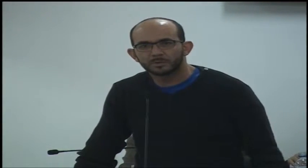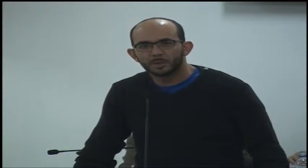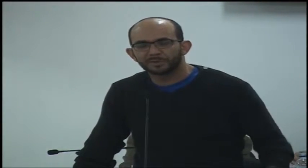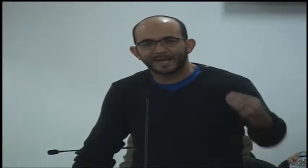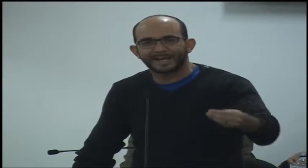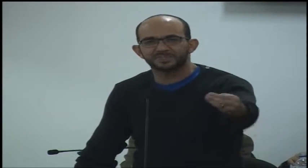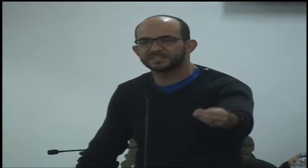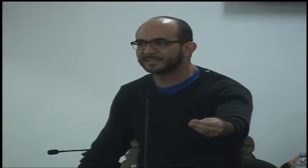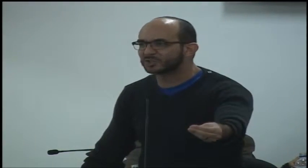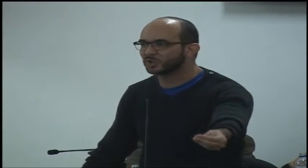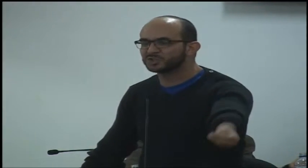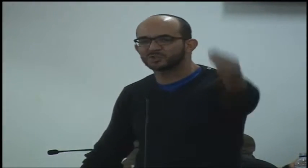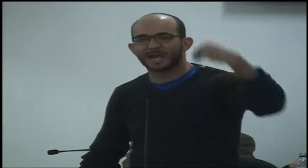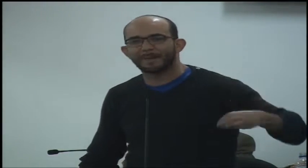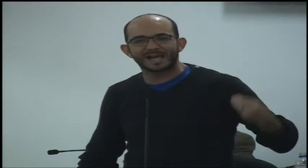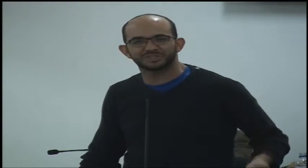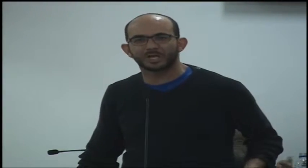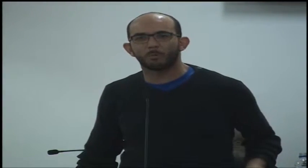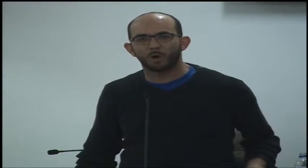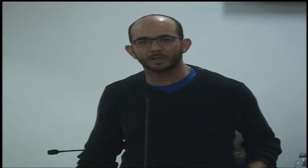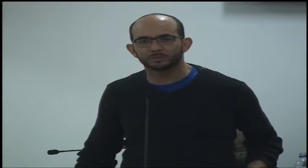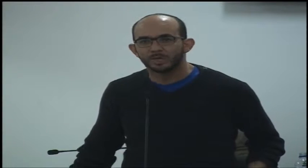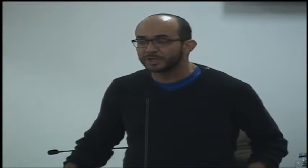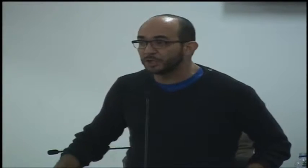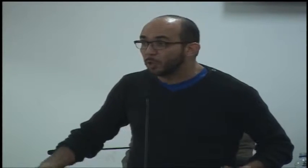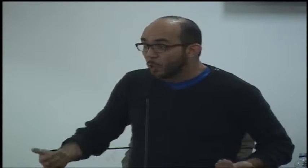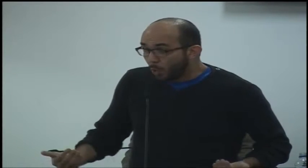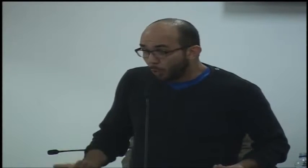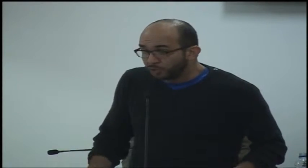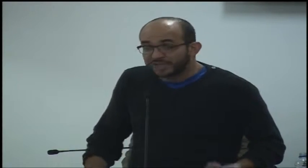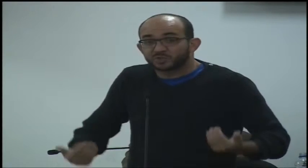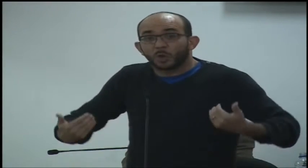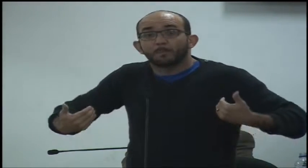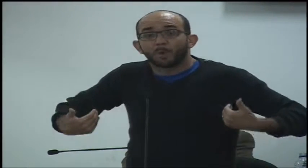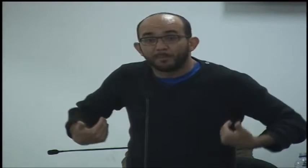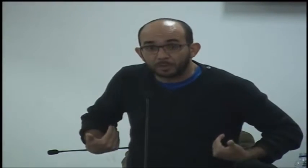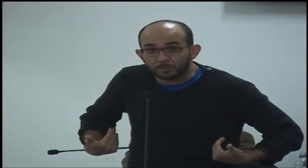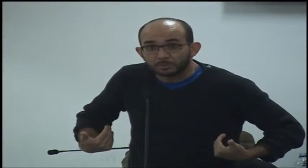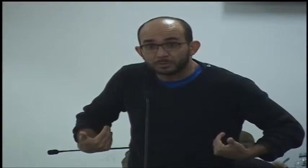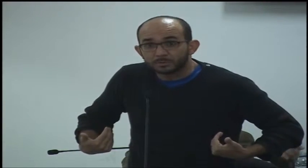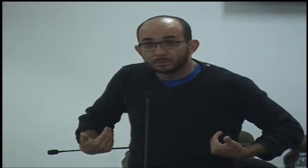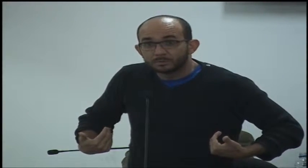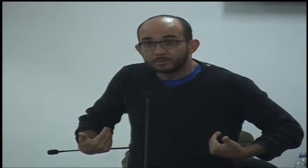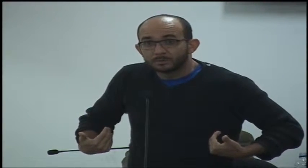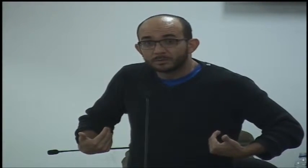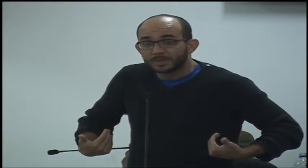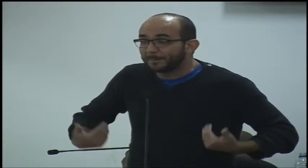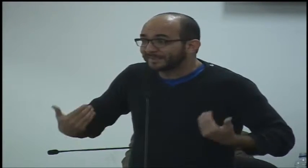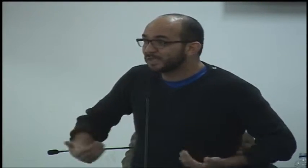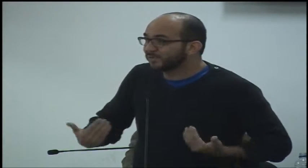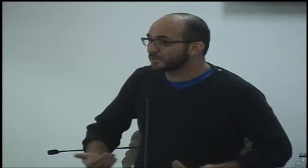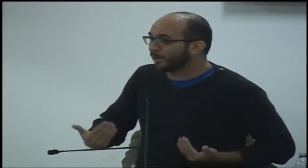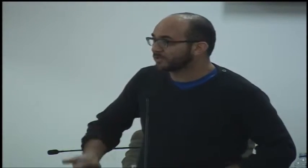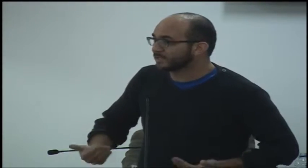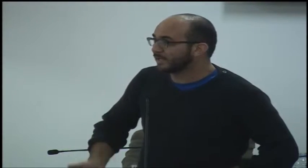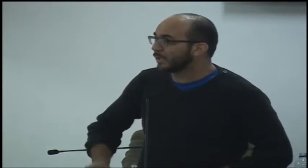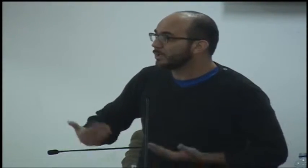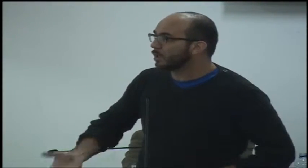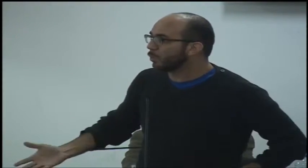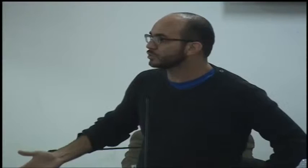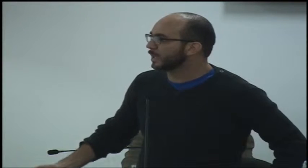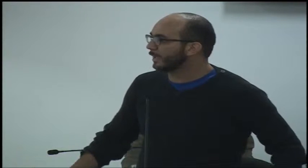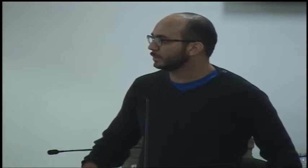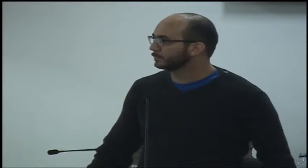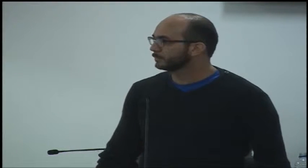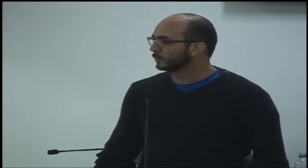contrato, porque a lei de licitações nos amarra de tal modo que o gestor público, que pretende fazer uma coisa séria,